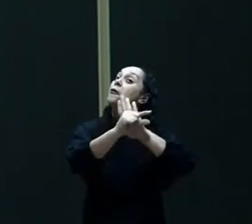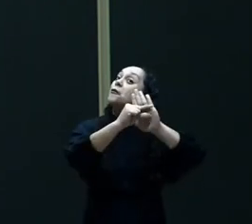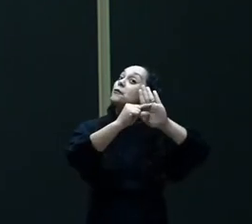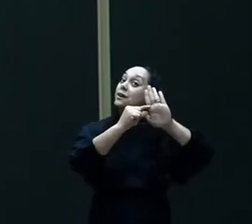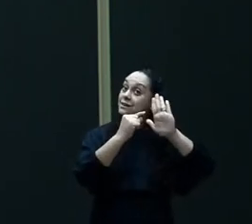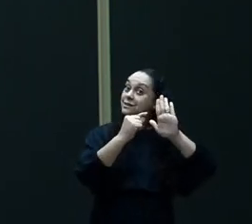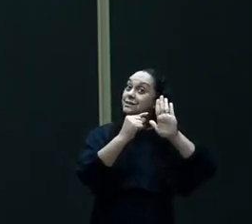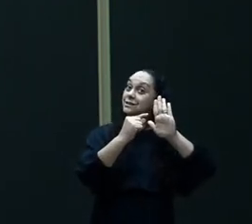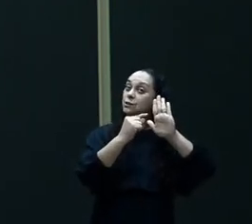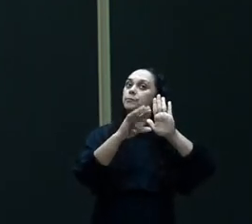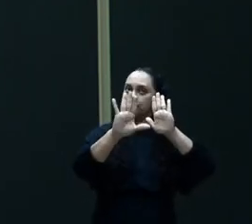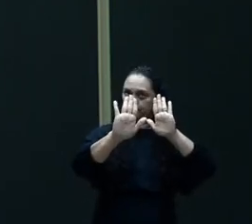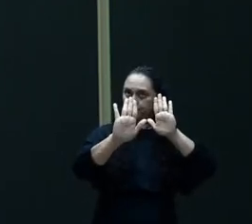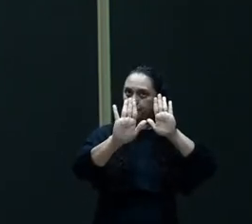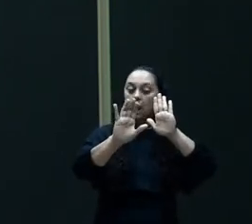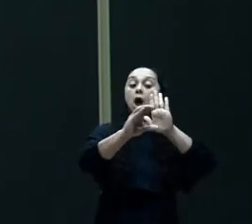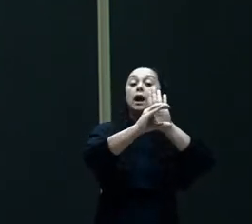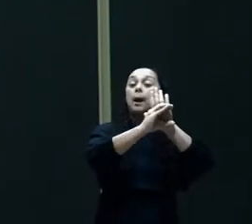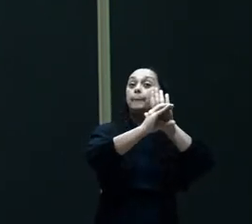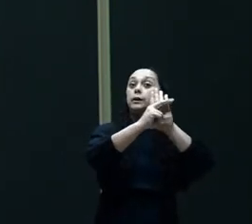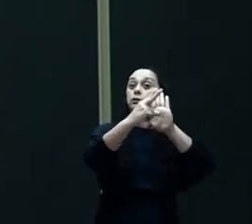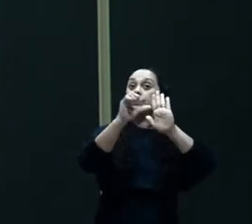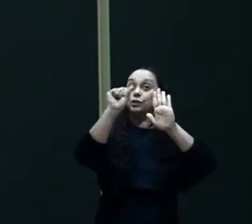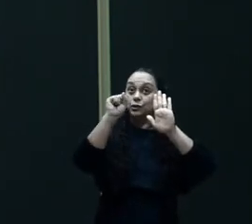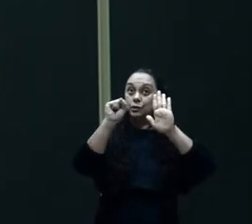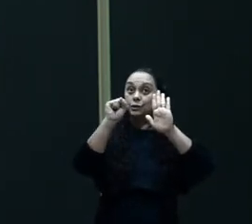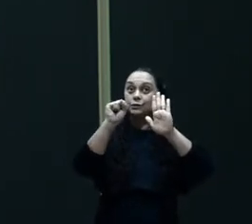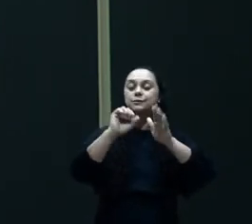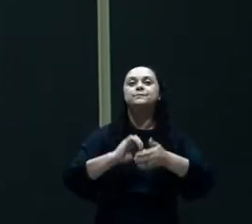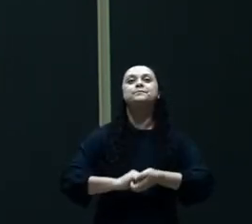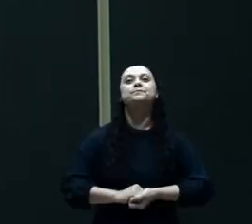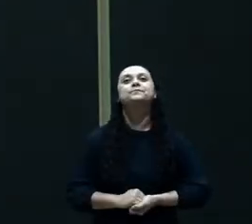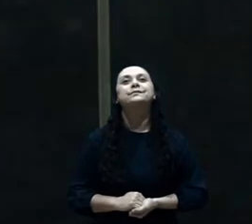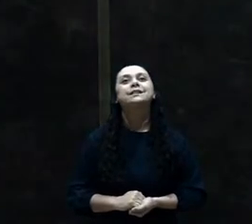Capítulo 28 e o Versículo 14 vamos pular um pouquinho se é em